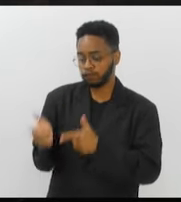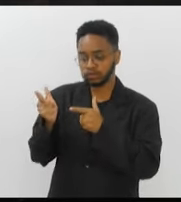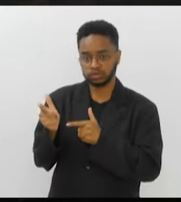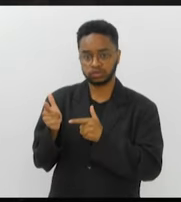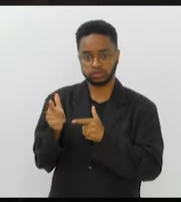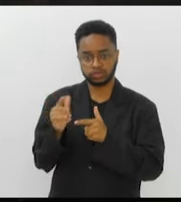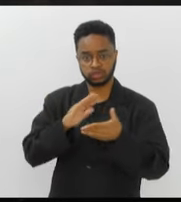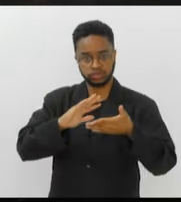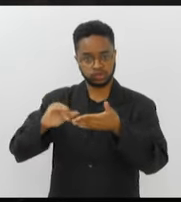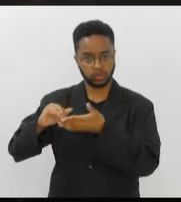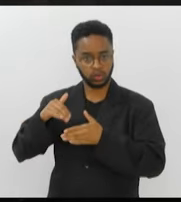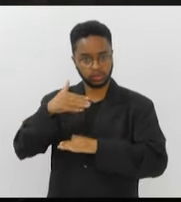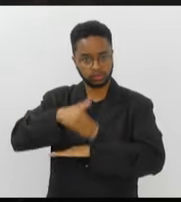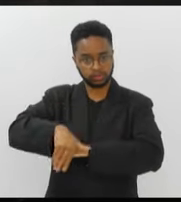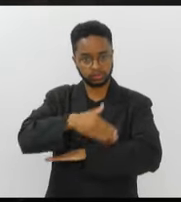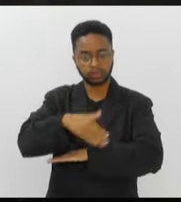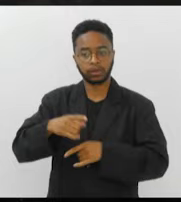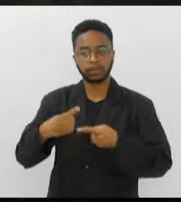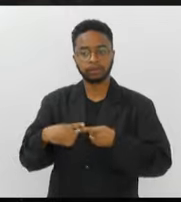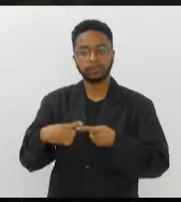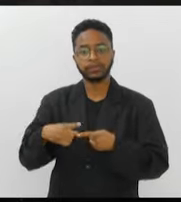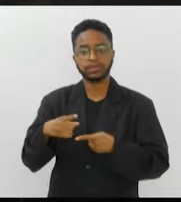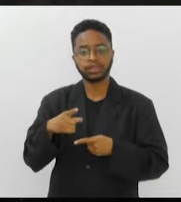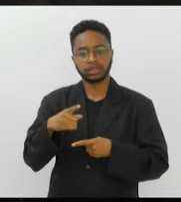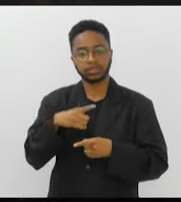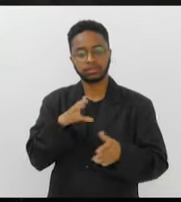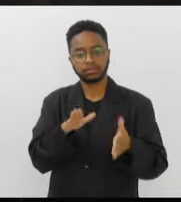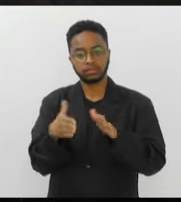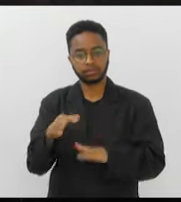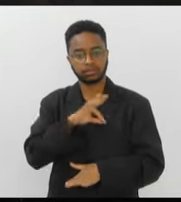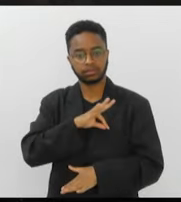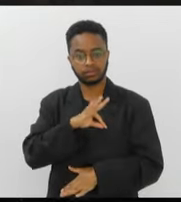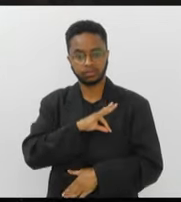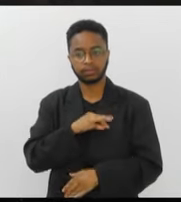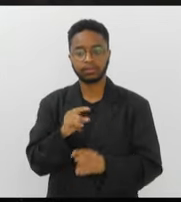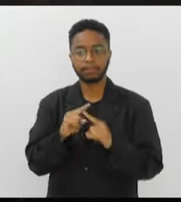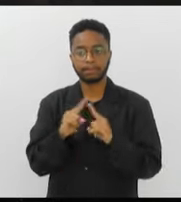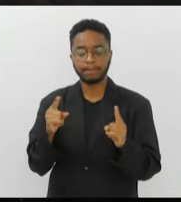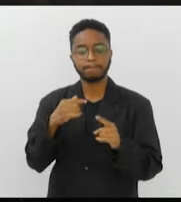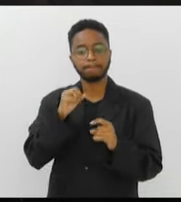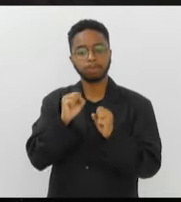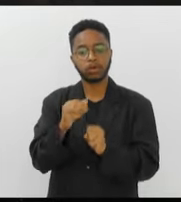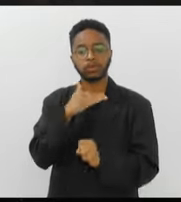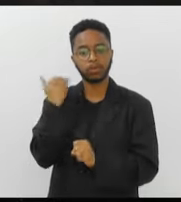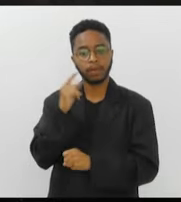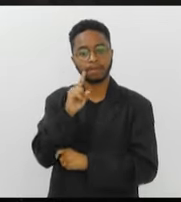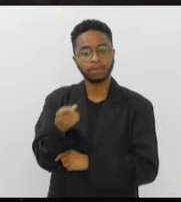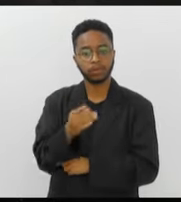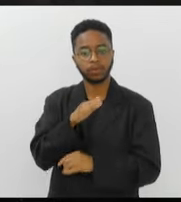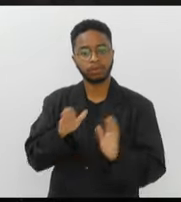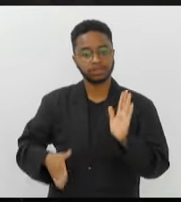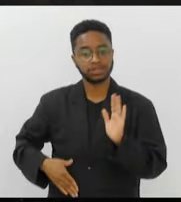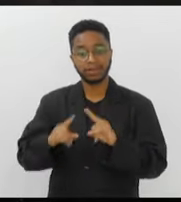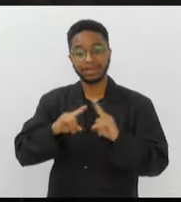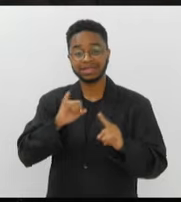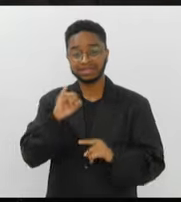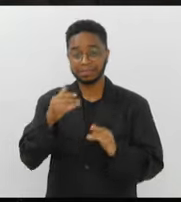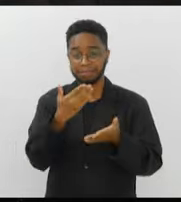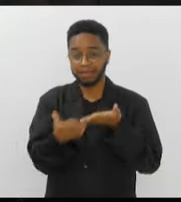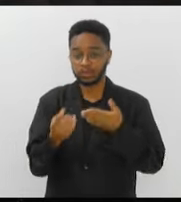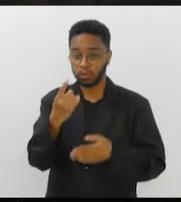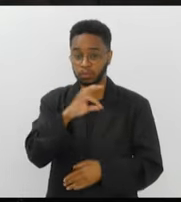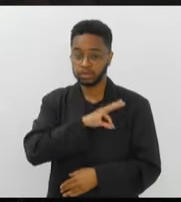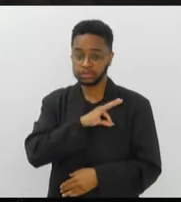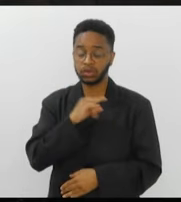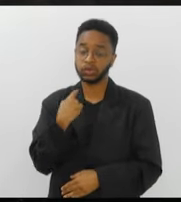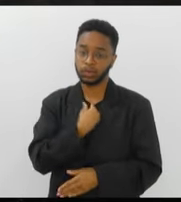rua. Perdemos a vida do policial. Pode morrer 1.000 bandidos. Mas se a gente perder um policial, a gente está perdendo a